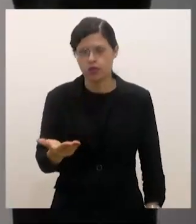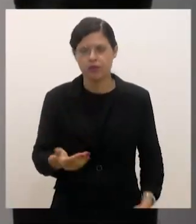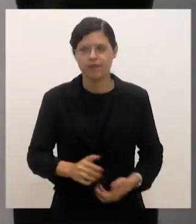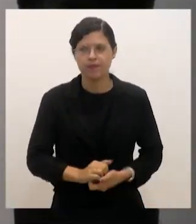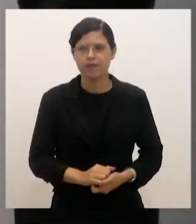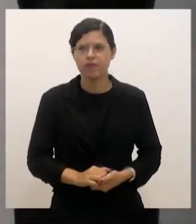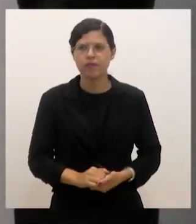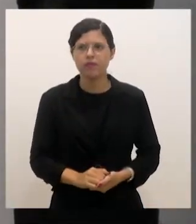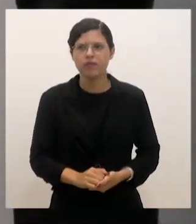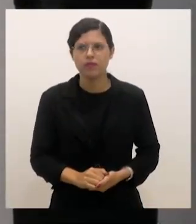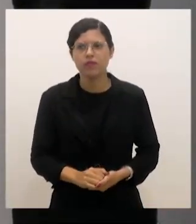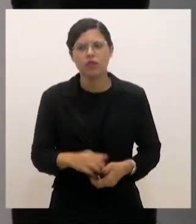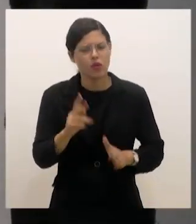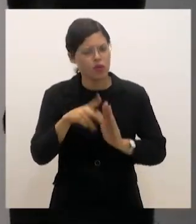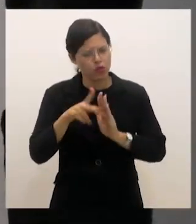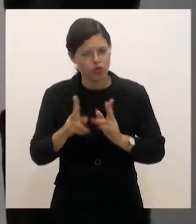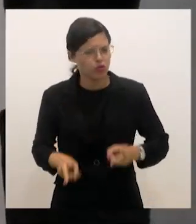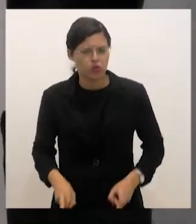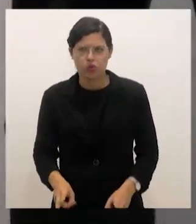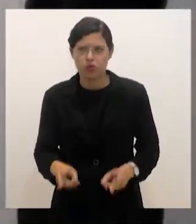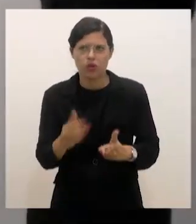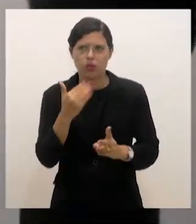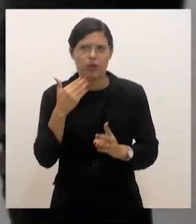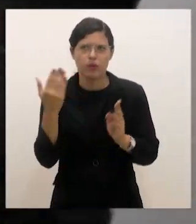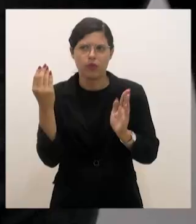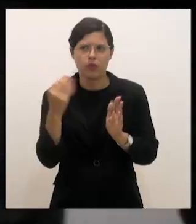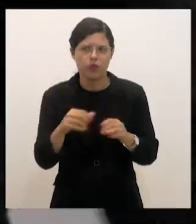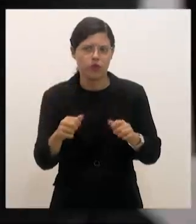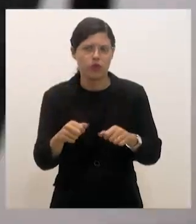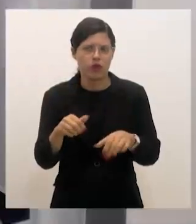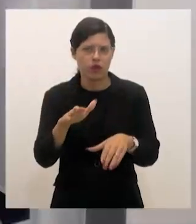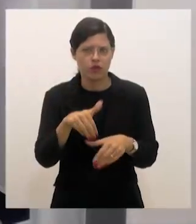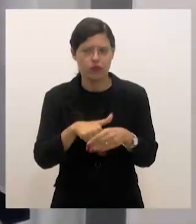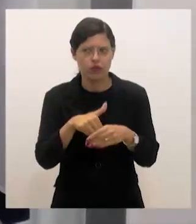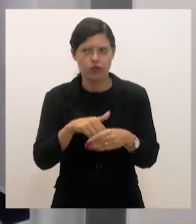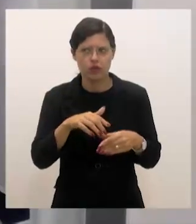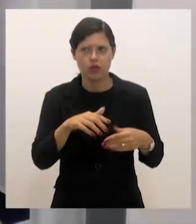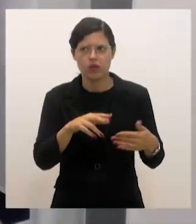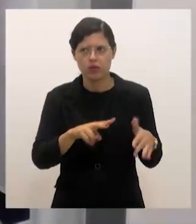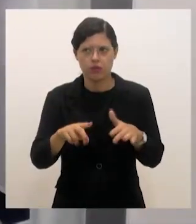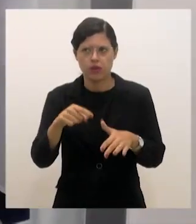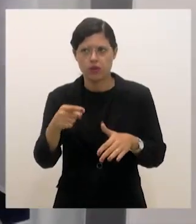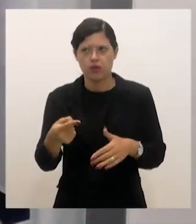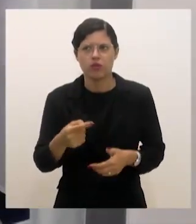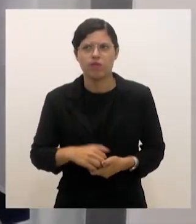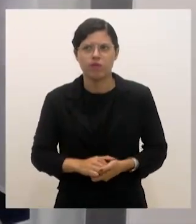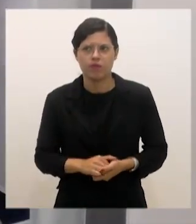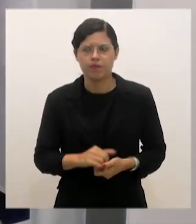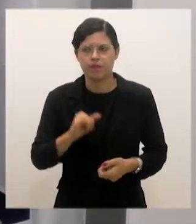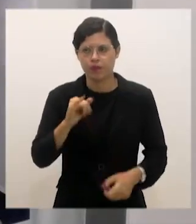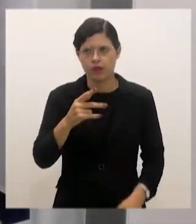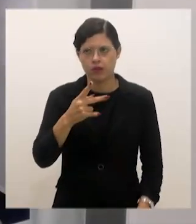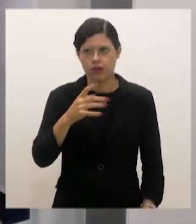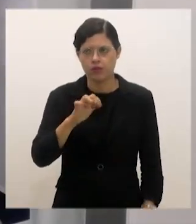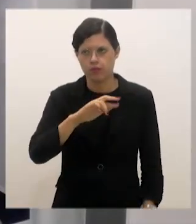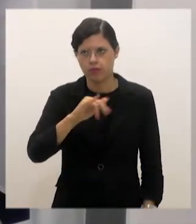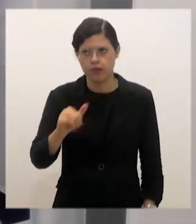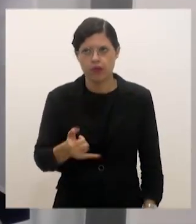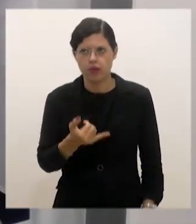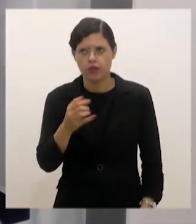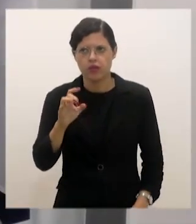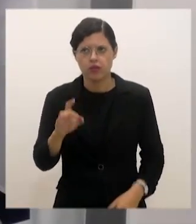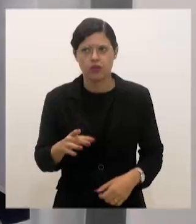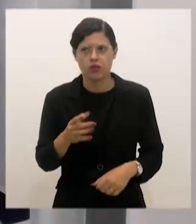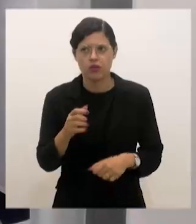isso, o projeto segue. Ele pede pauta para outra semana. ITERJ é só regularização fundiária e obra de praça também, que eles são muito bons